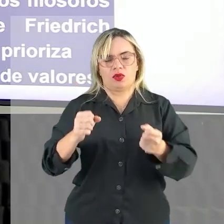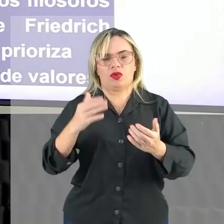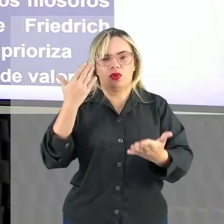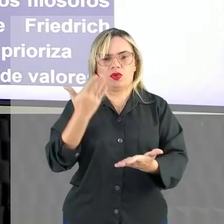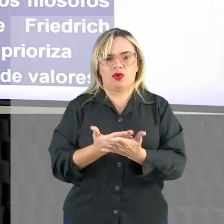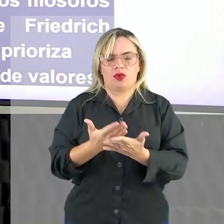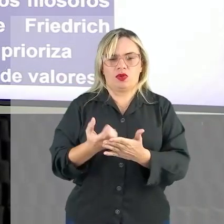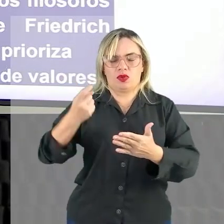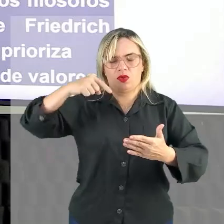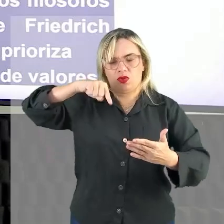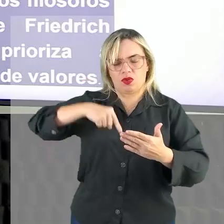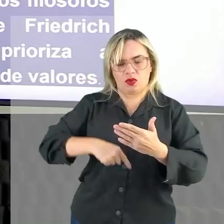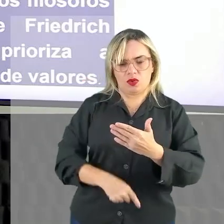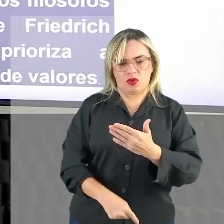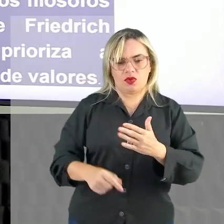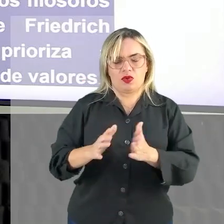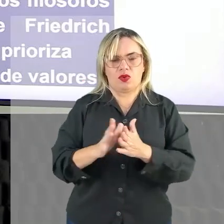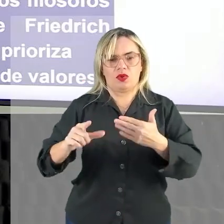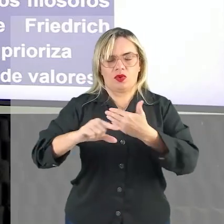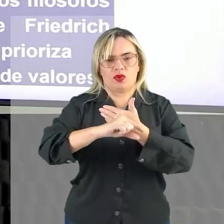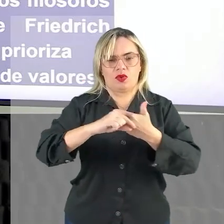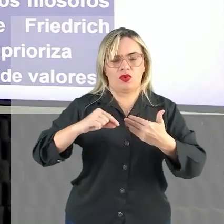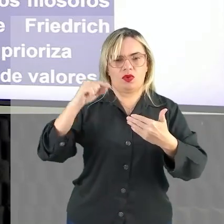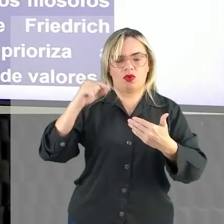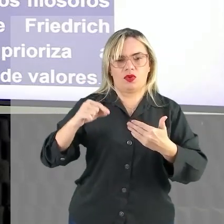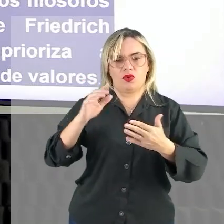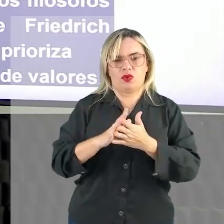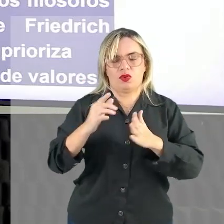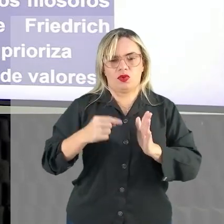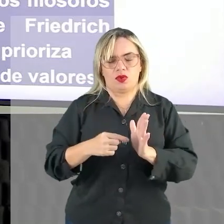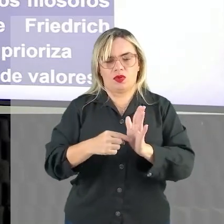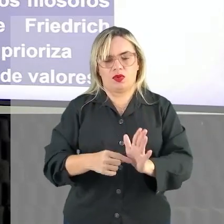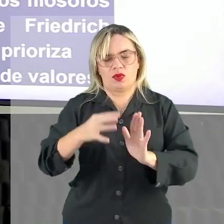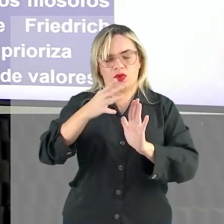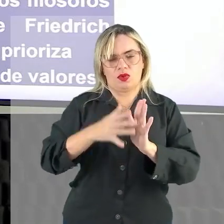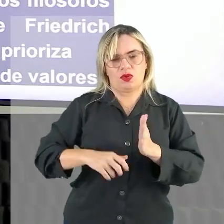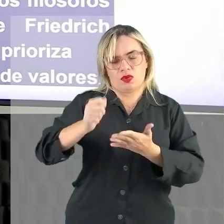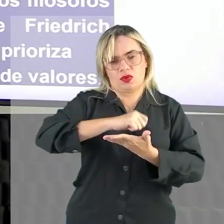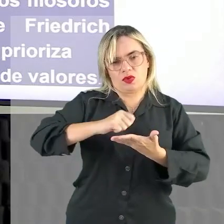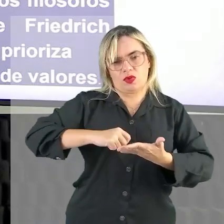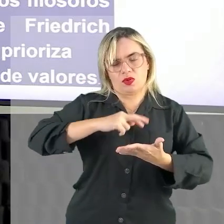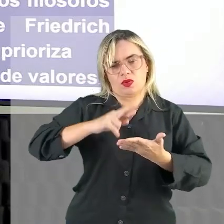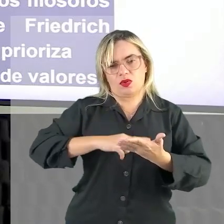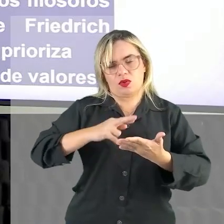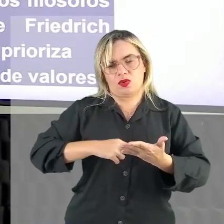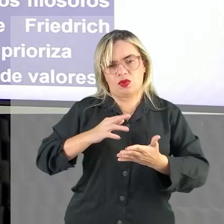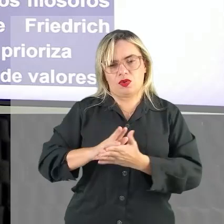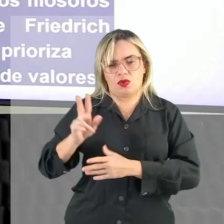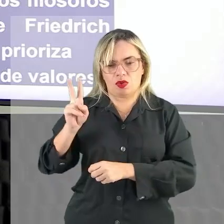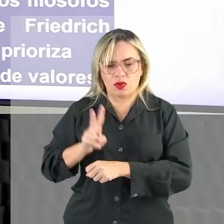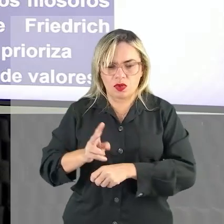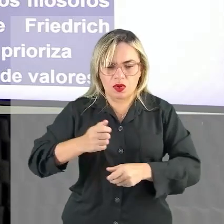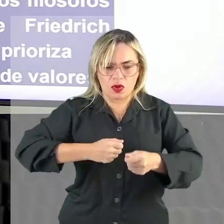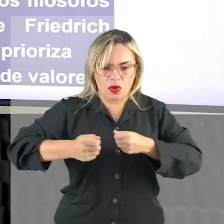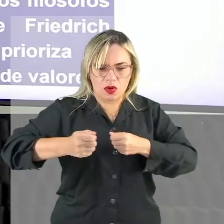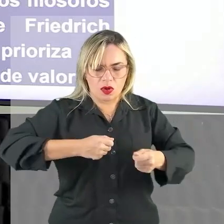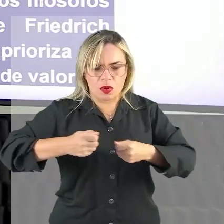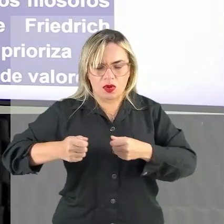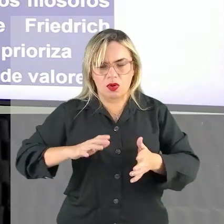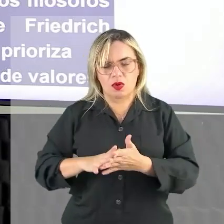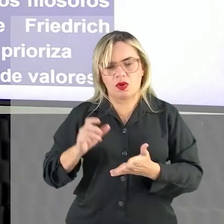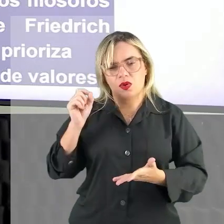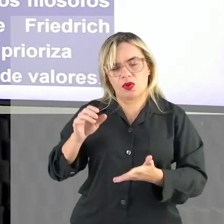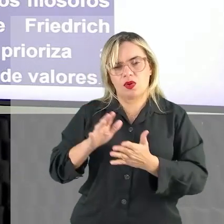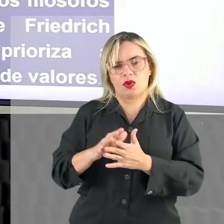a fundo e traçar, né, autores para ficar ali no seu repertório é sobre vigilância e monitoramento. A maior parte